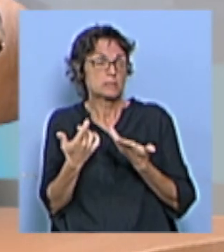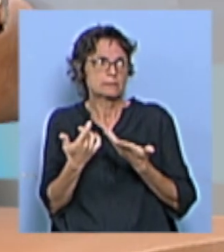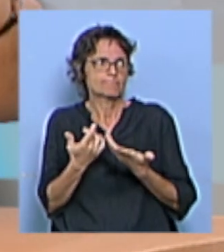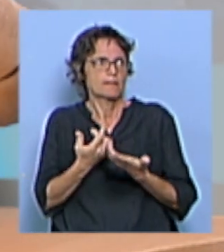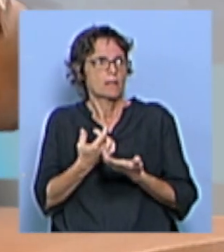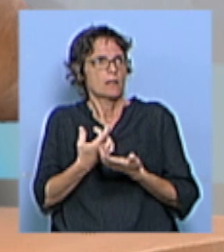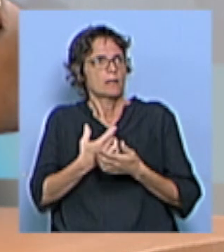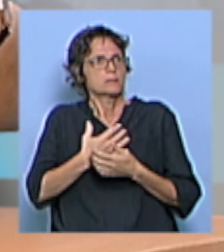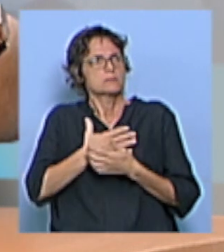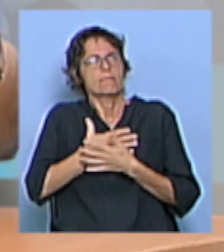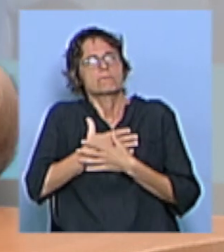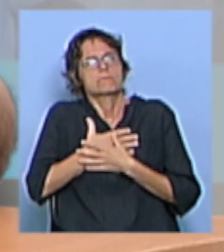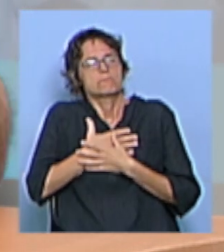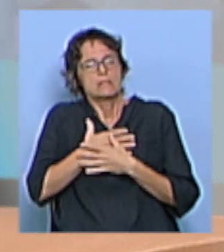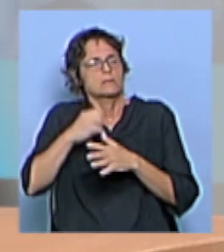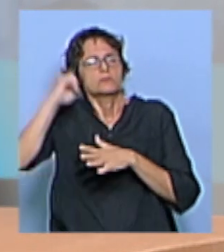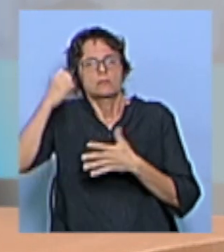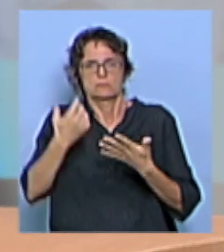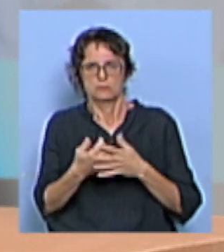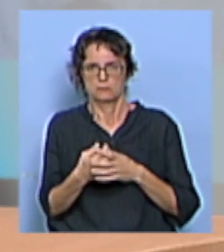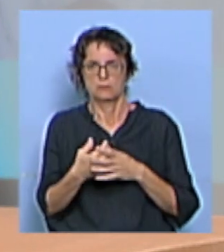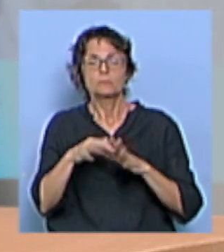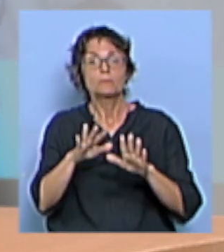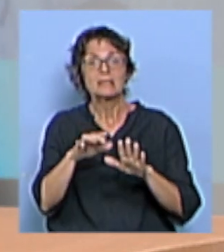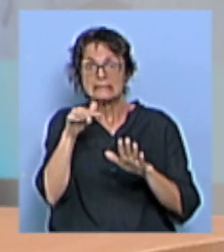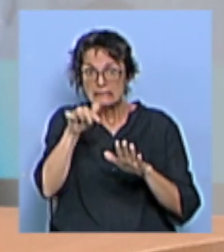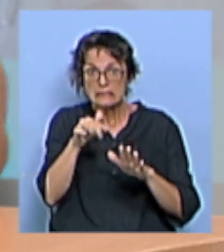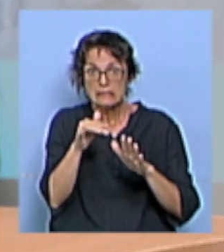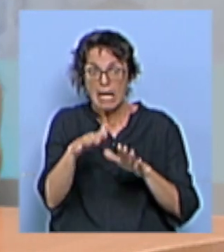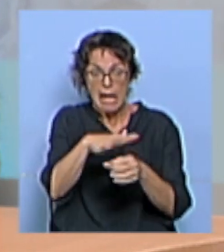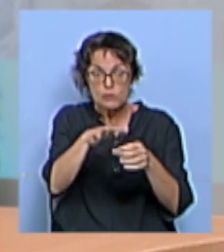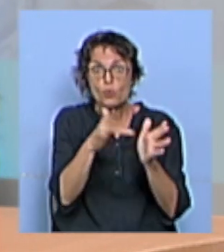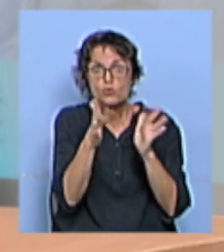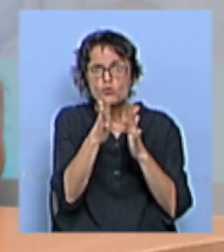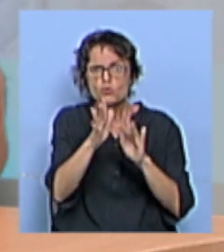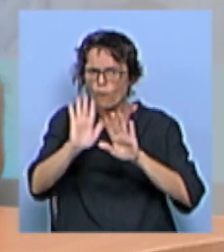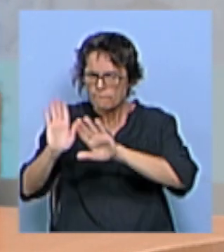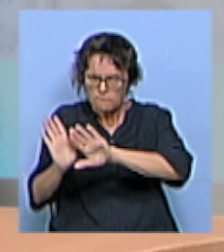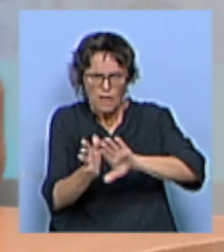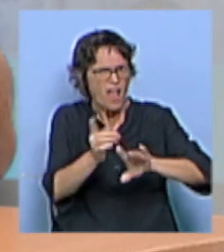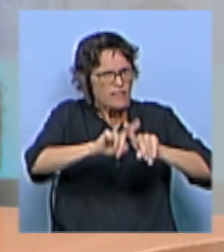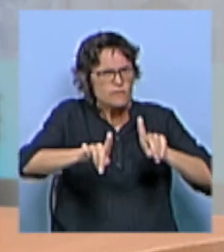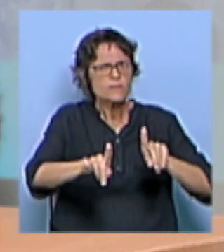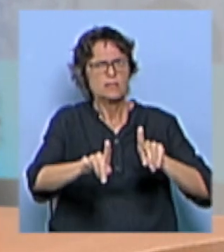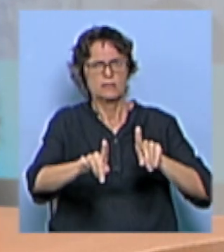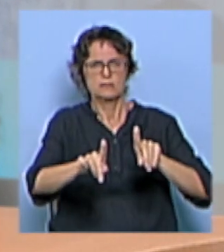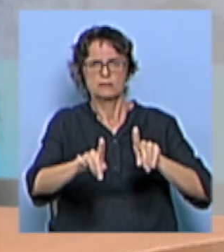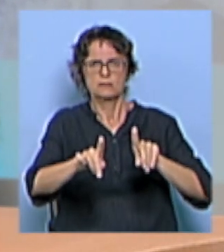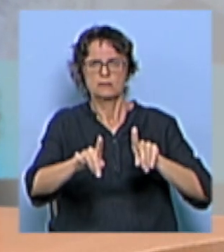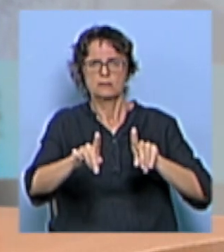desejar e realizar mal a si mesmo. Ora, Jesus não tinha esse problema. Nós sabemos que Jesus, do ponto de vista psicológico, era